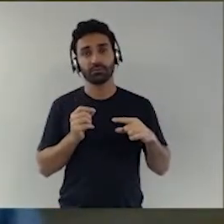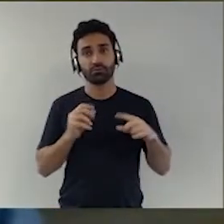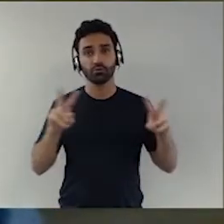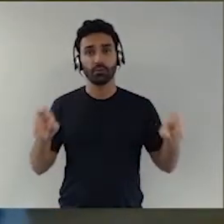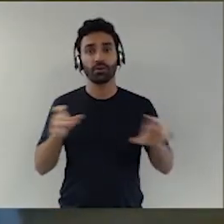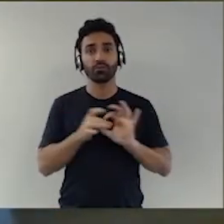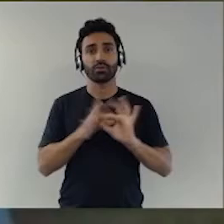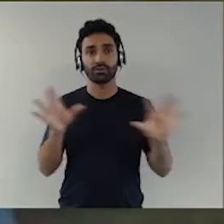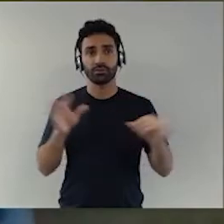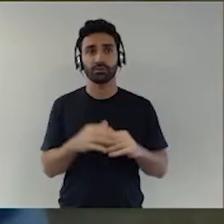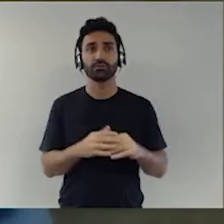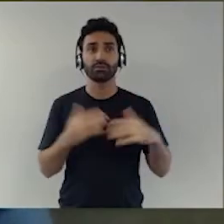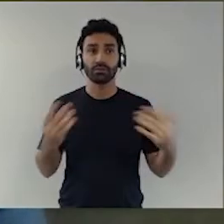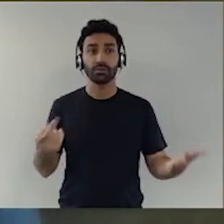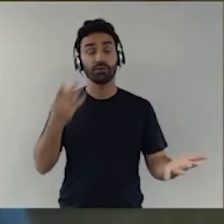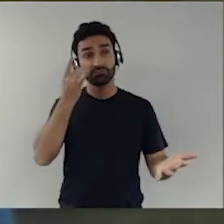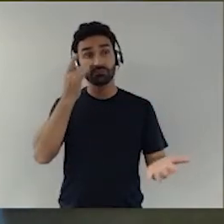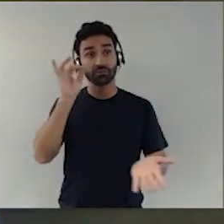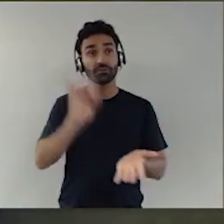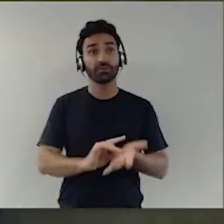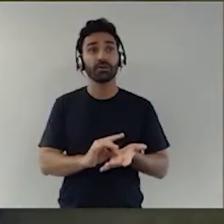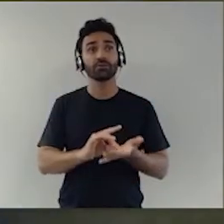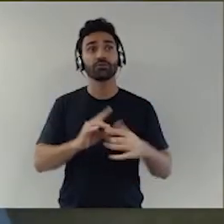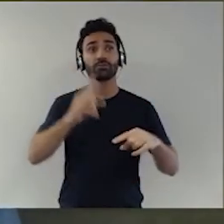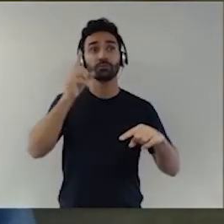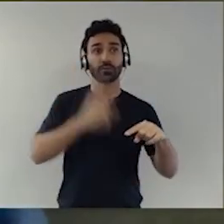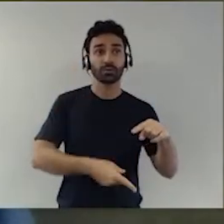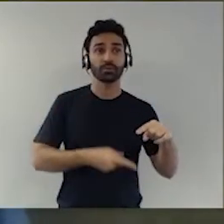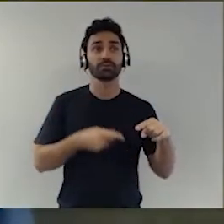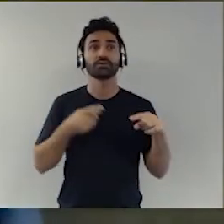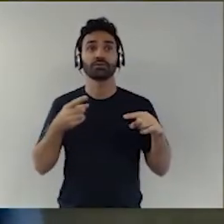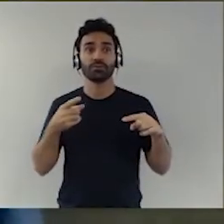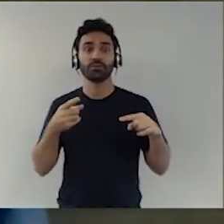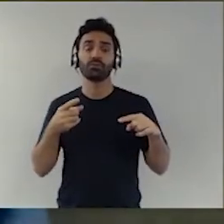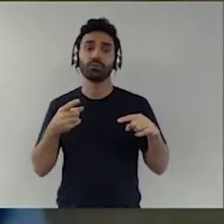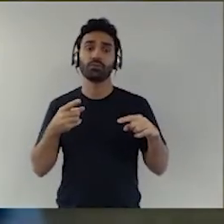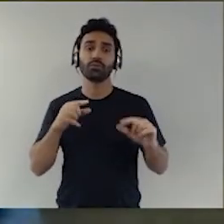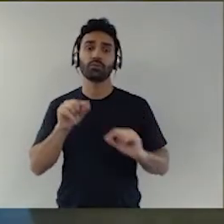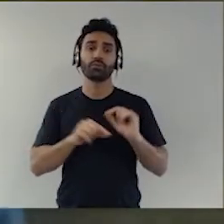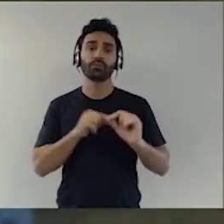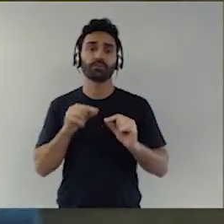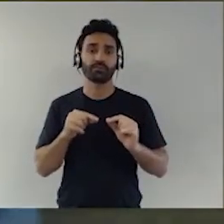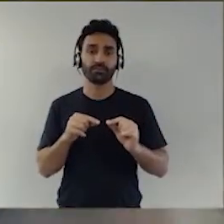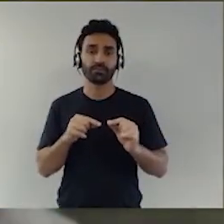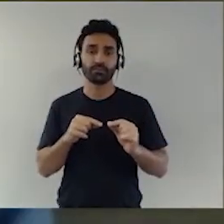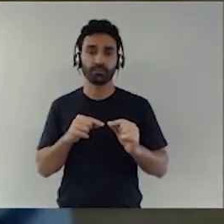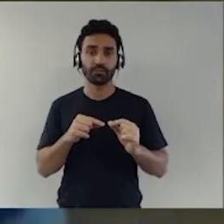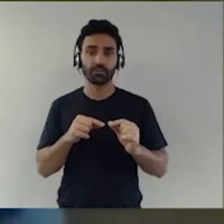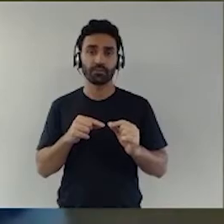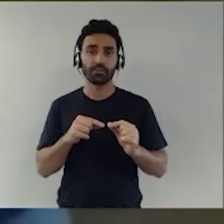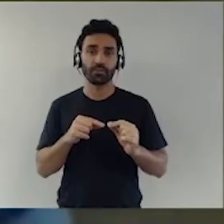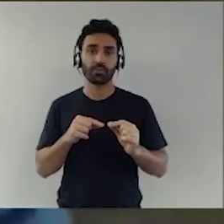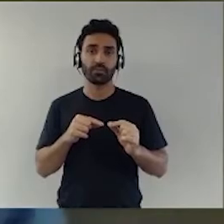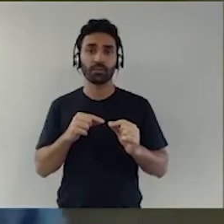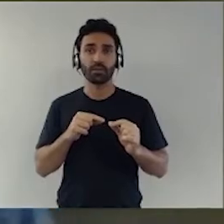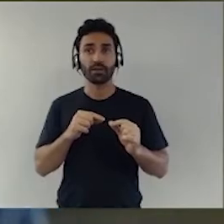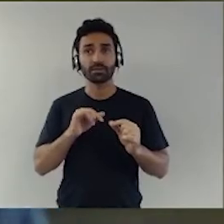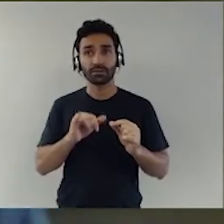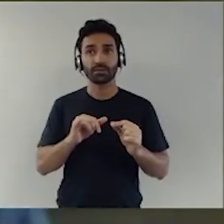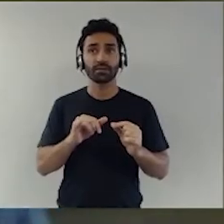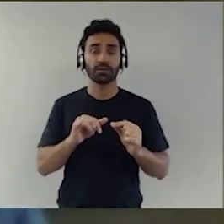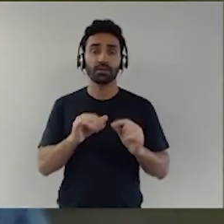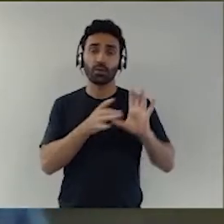autorizações. Então, de fato, proibições acabam por prevalecer faticamente, do ponto de vista pragmático,